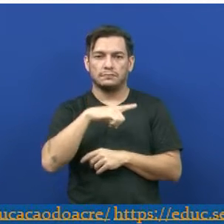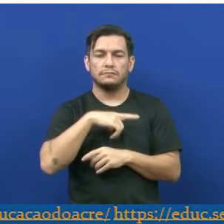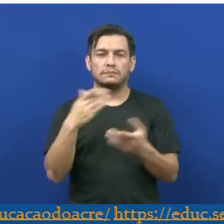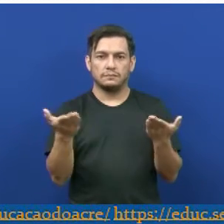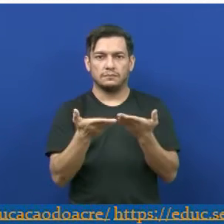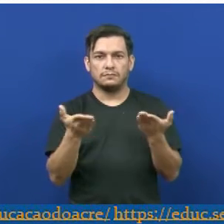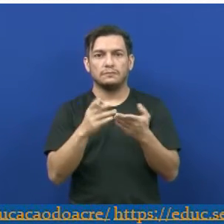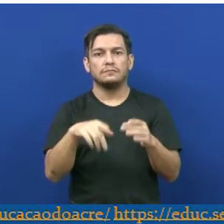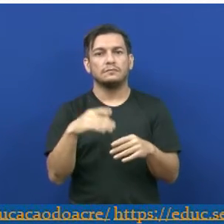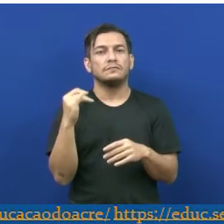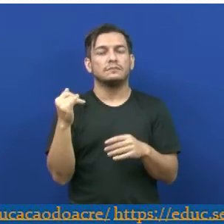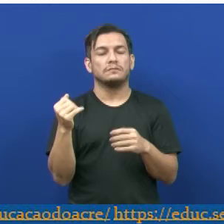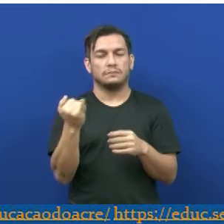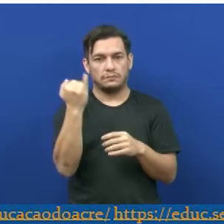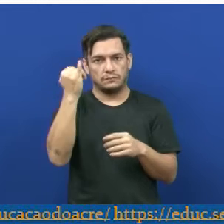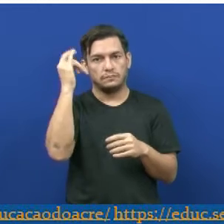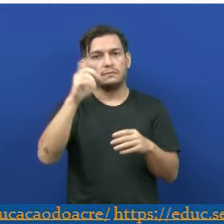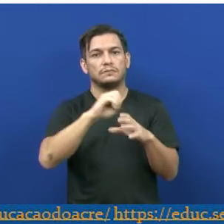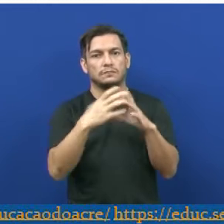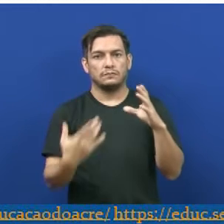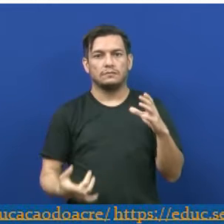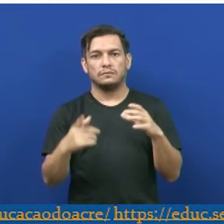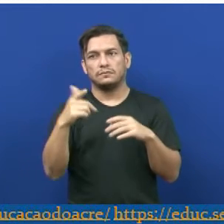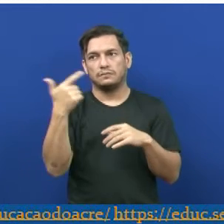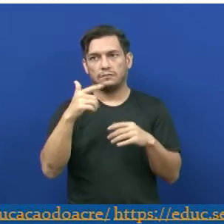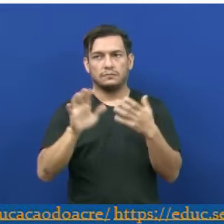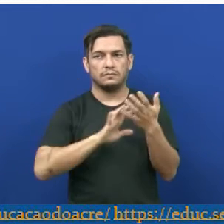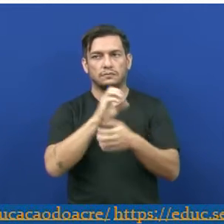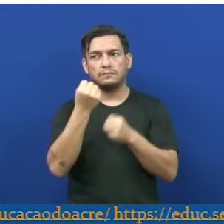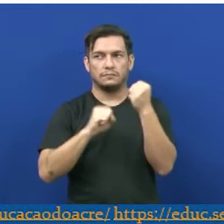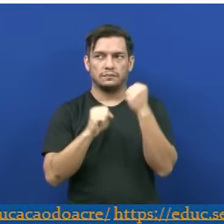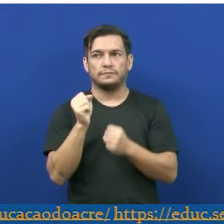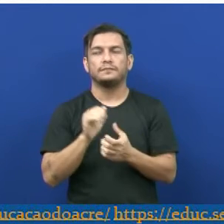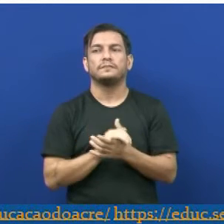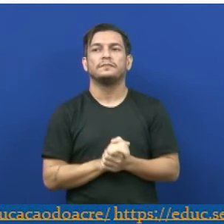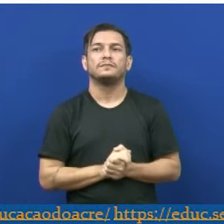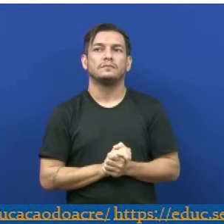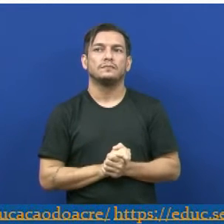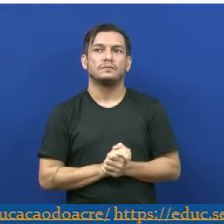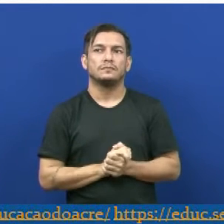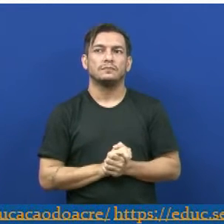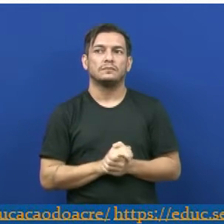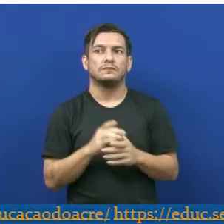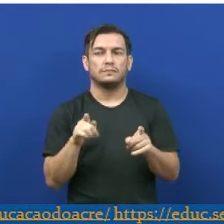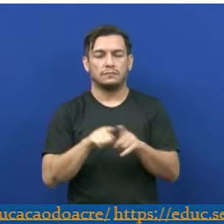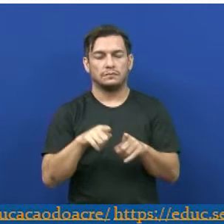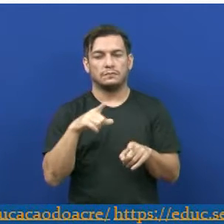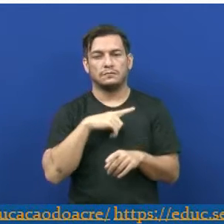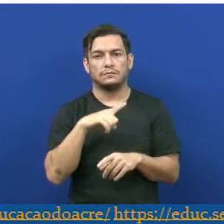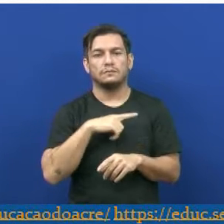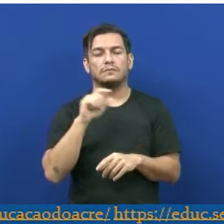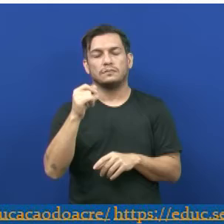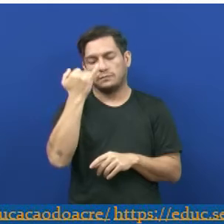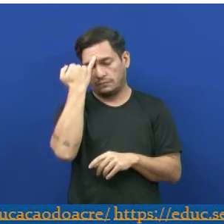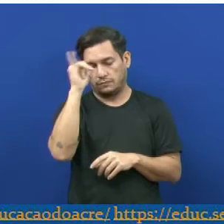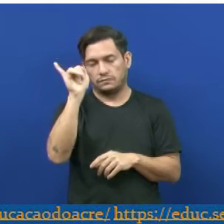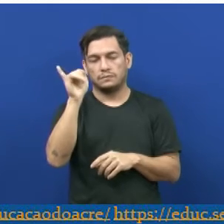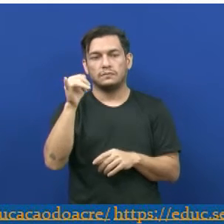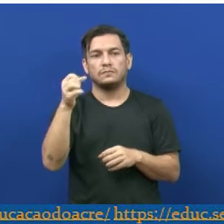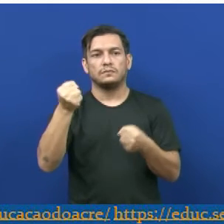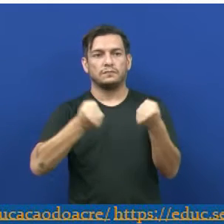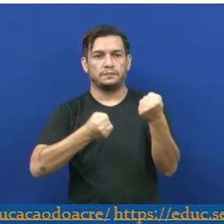temos hoje, que também é muito preponderante. São características dessa segunda revolução industrial. Mais à frente ainda nós temos a invenção